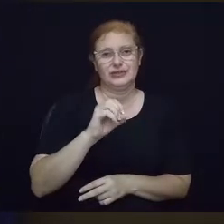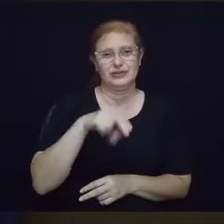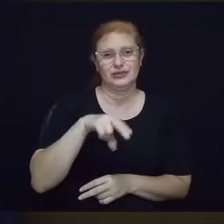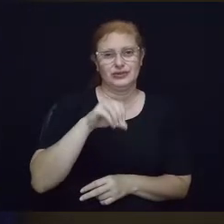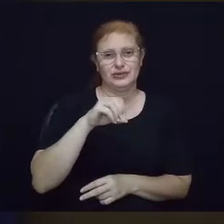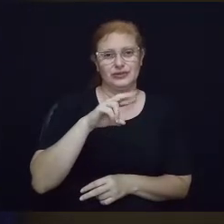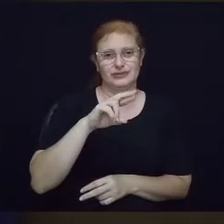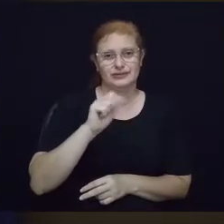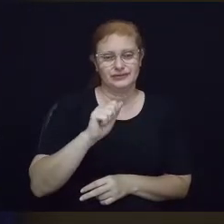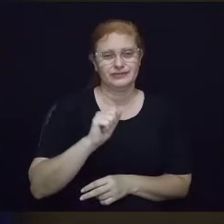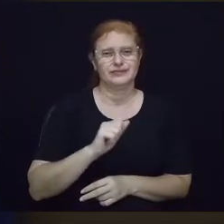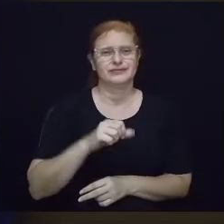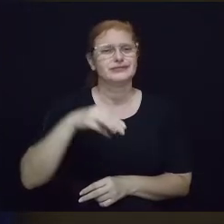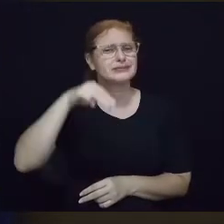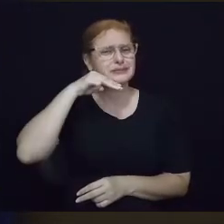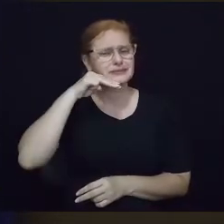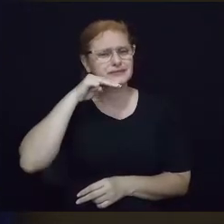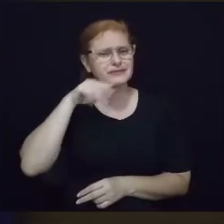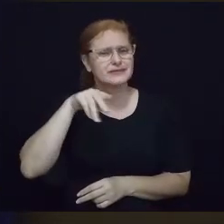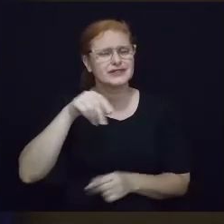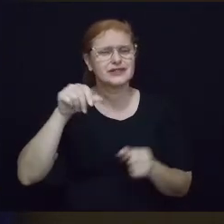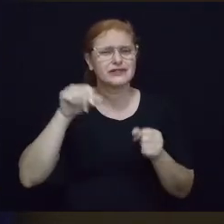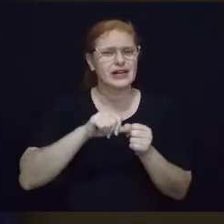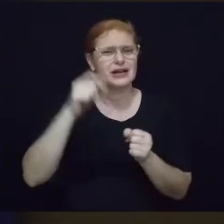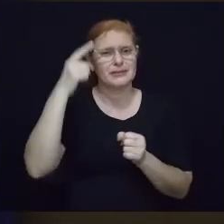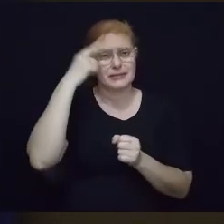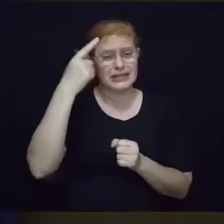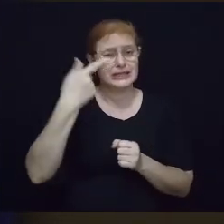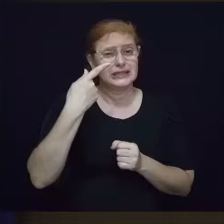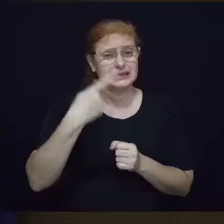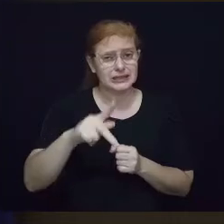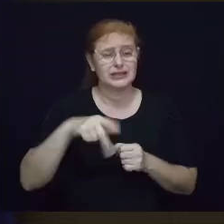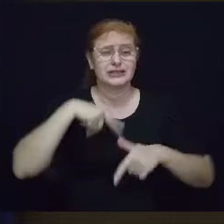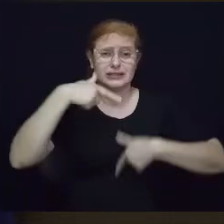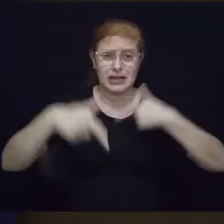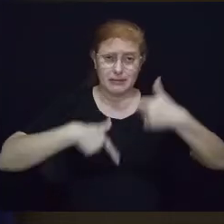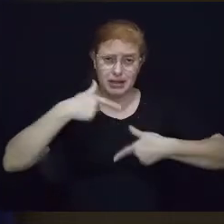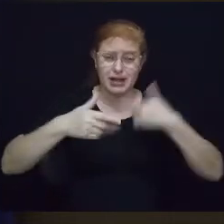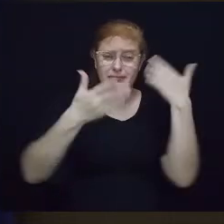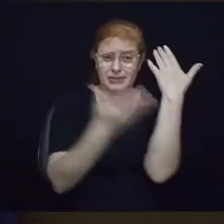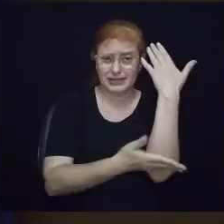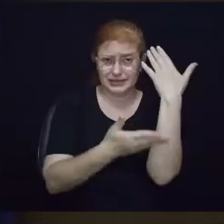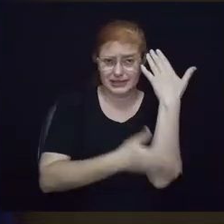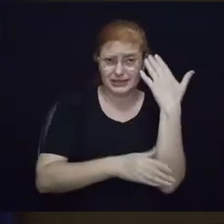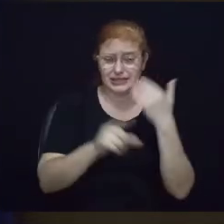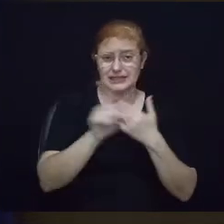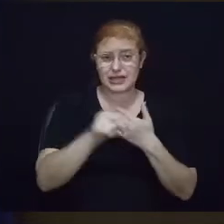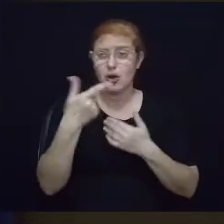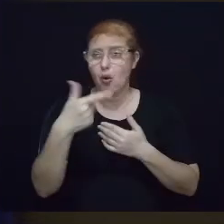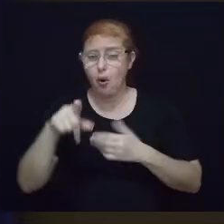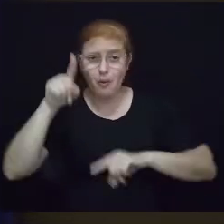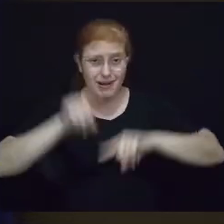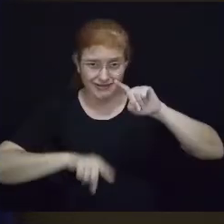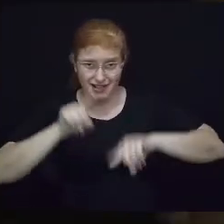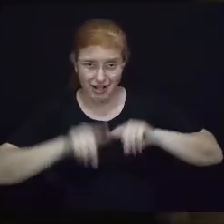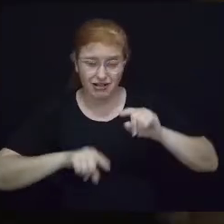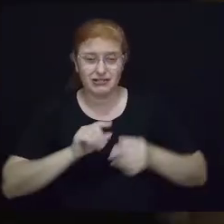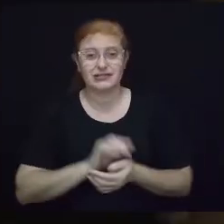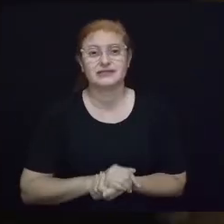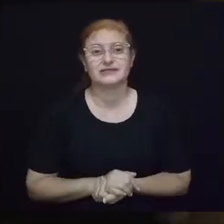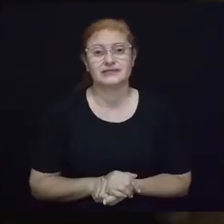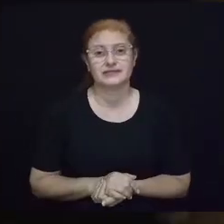Fabre Miranda. Mauro, tu faz e pensa teu trabalho pensando na madeira e não em outro material?